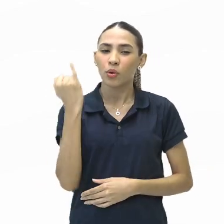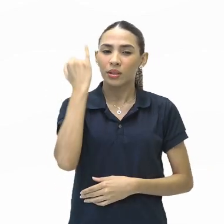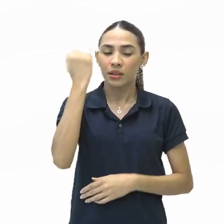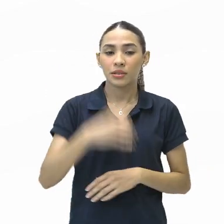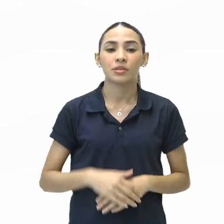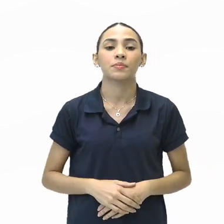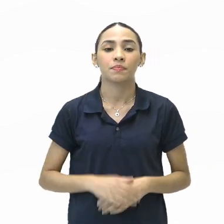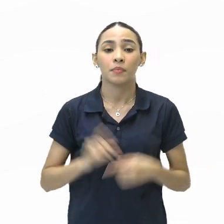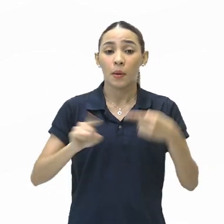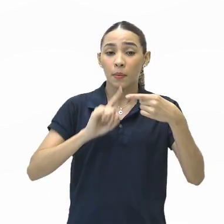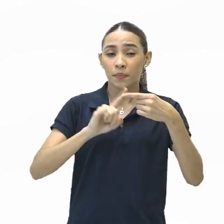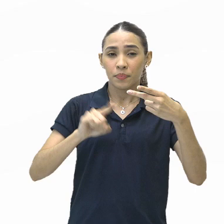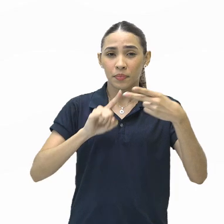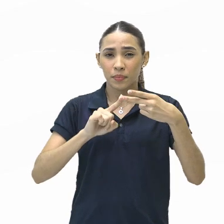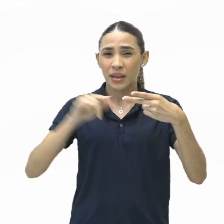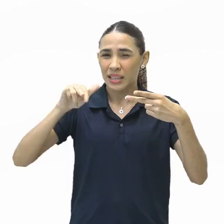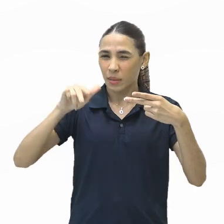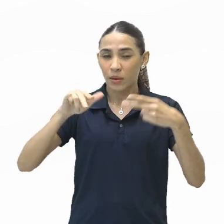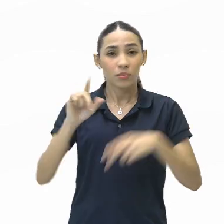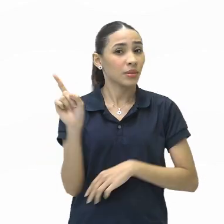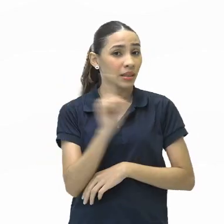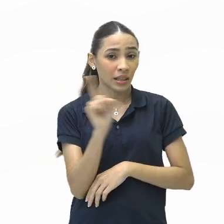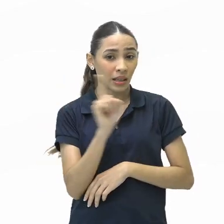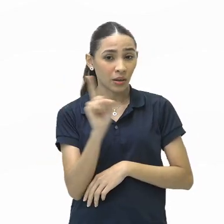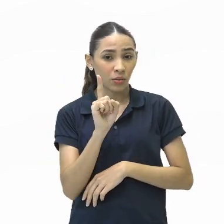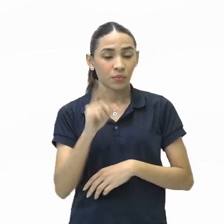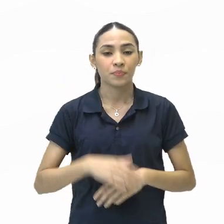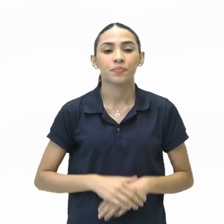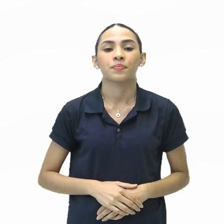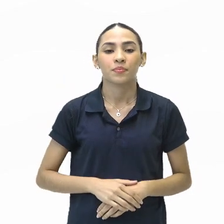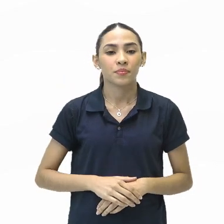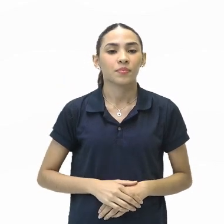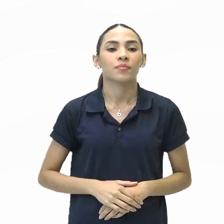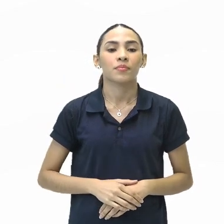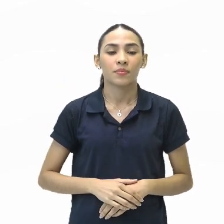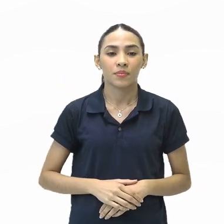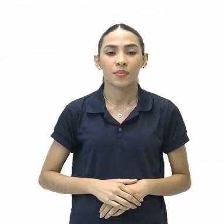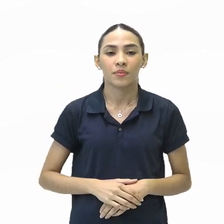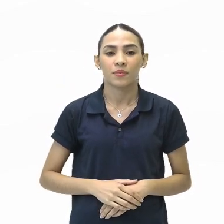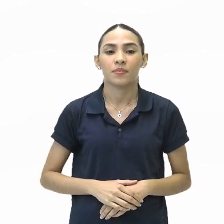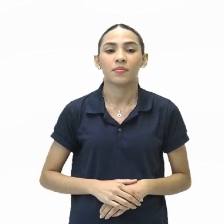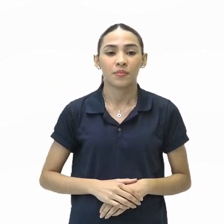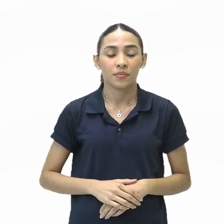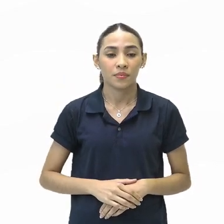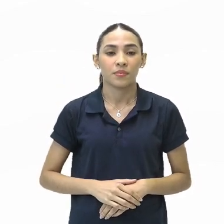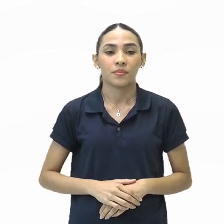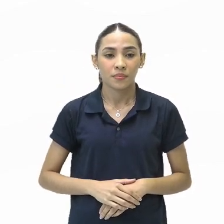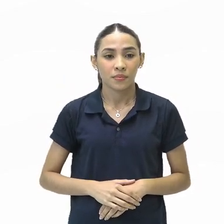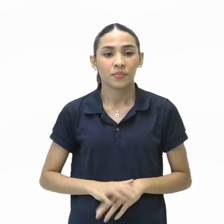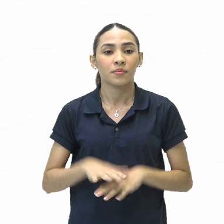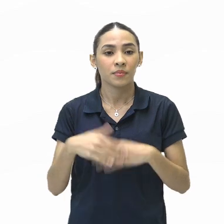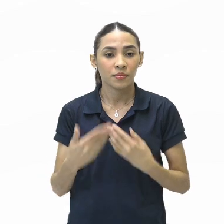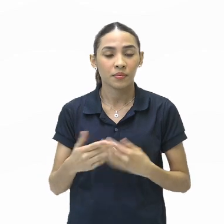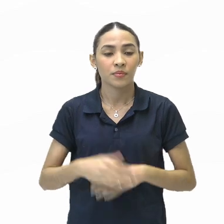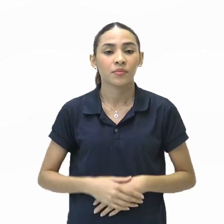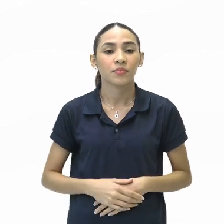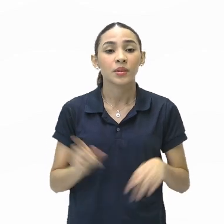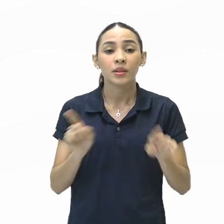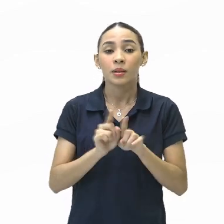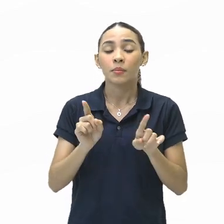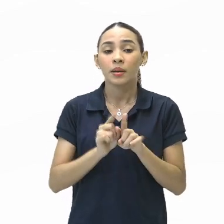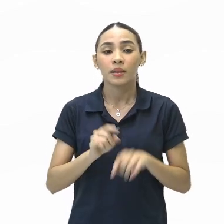Oswald de Andrade eram irmãos? Não, não eram, né? Vamos continuar, tem o mesmo sobrenome, mas não é. Aí nós